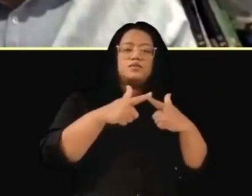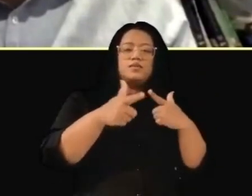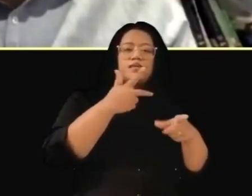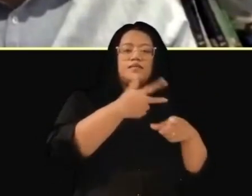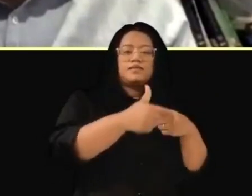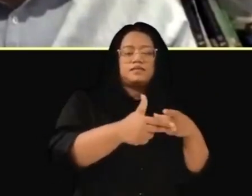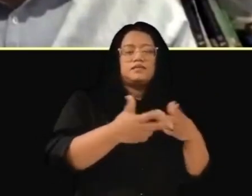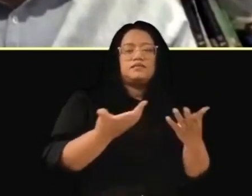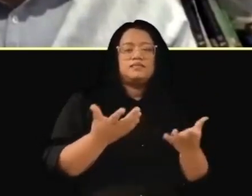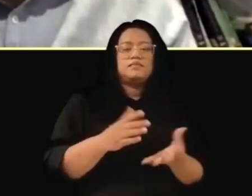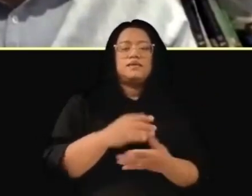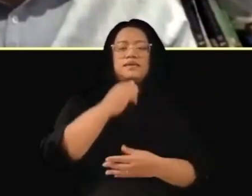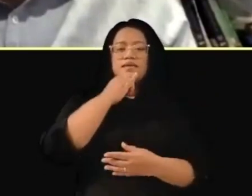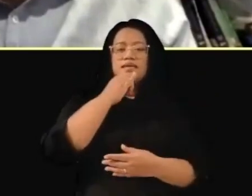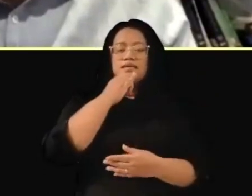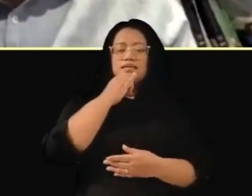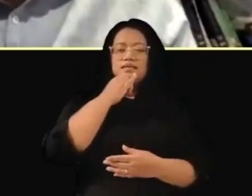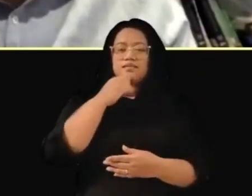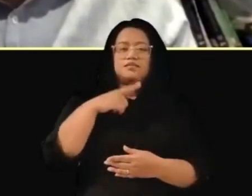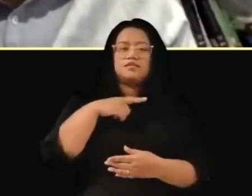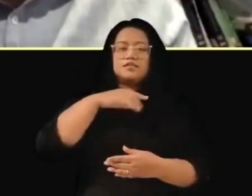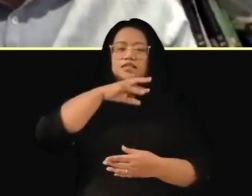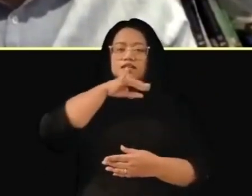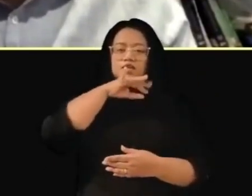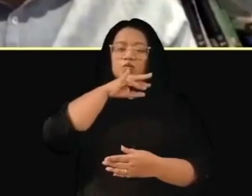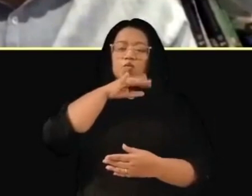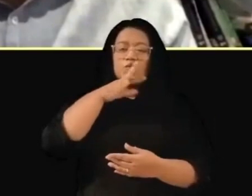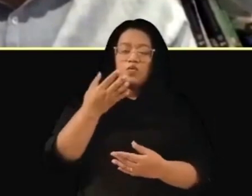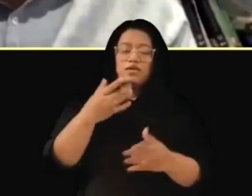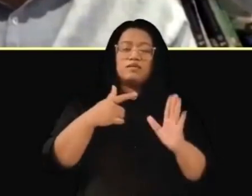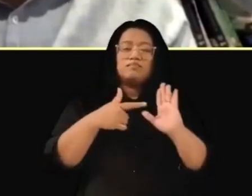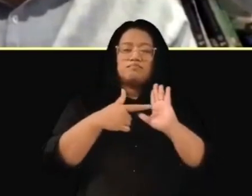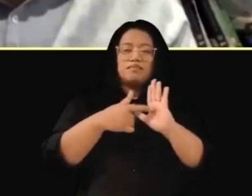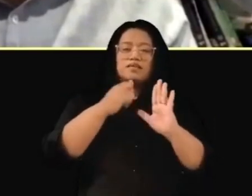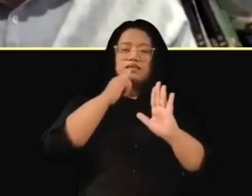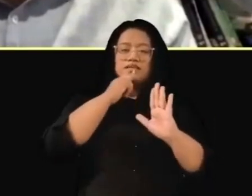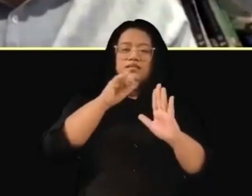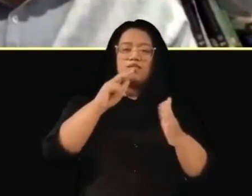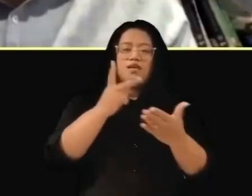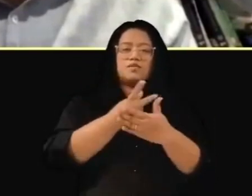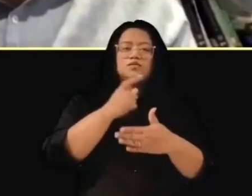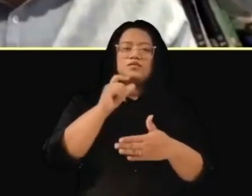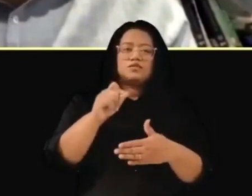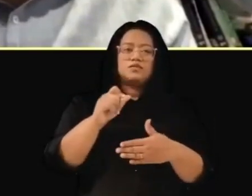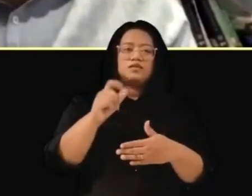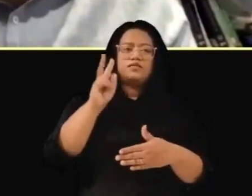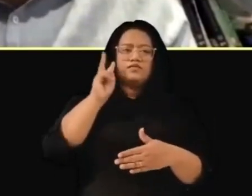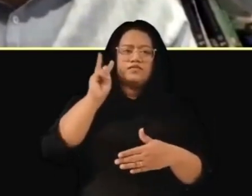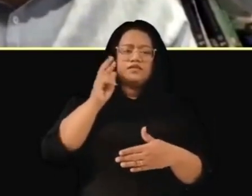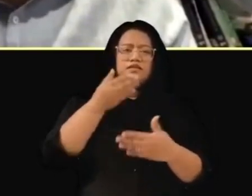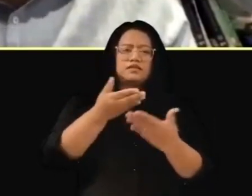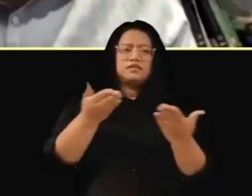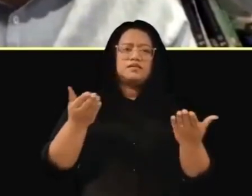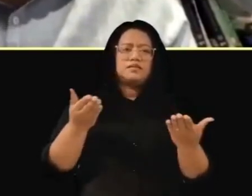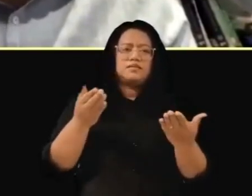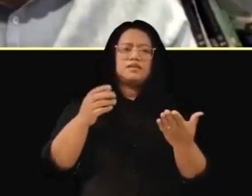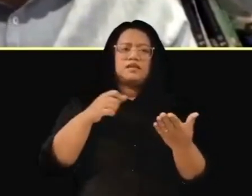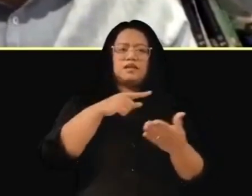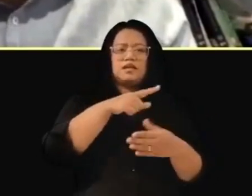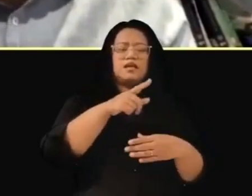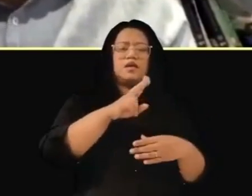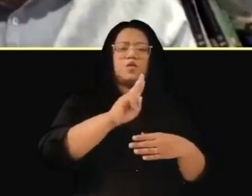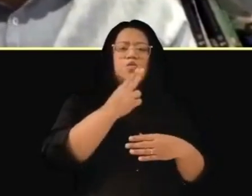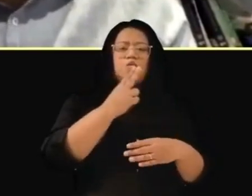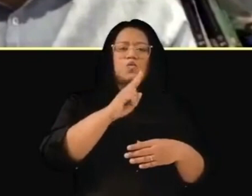dar um exemplo ruim, mas que efetivamente ocorreu. Certamente os senhores se recordam quando a Uruguai instalou